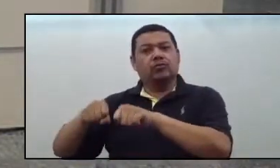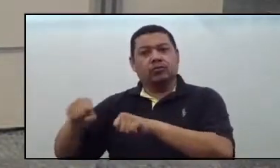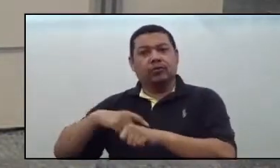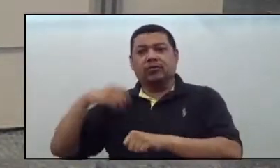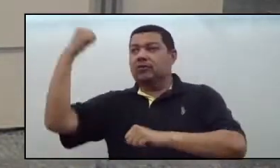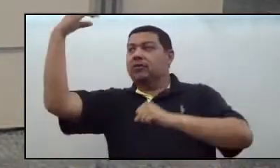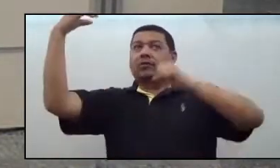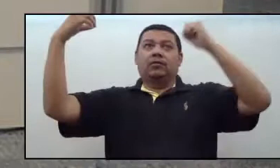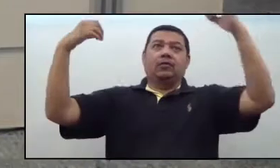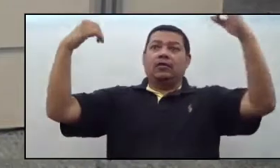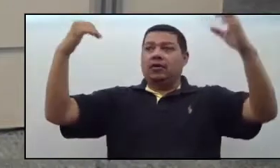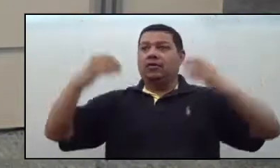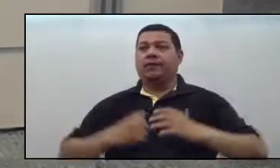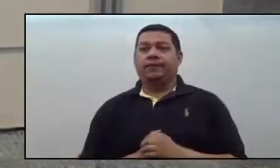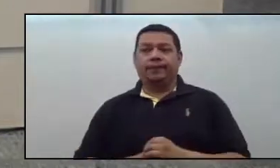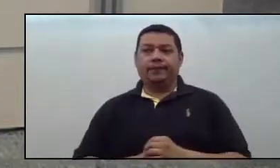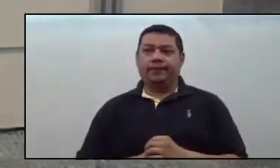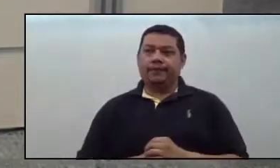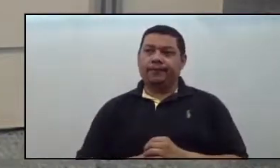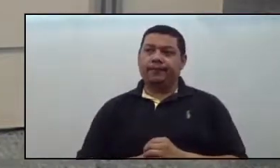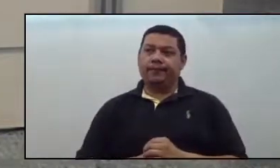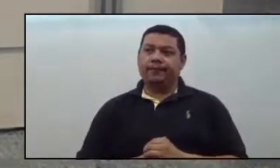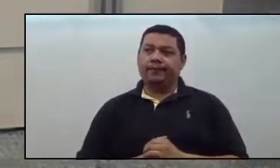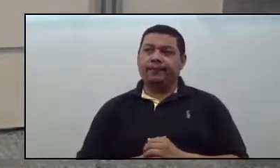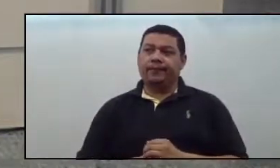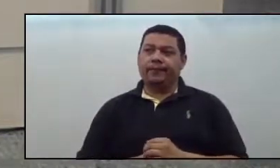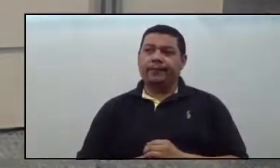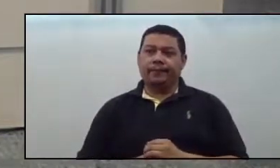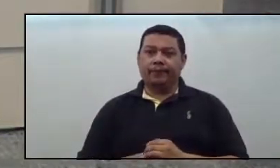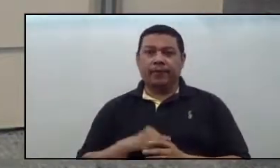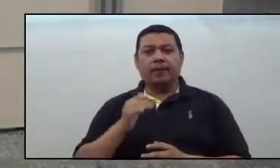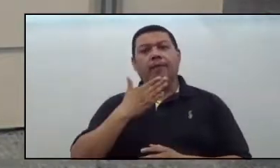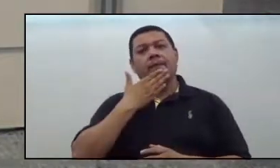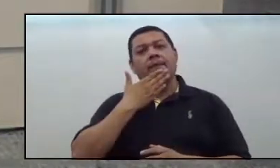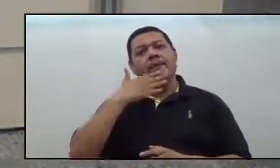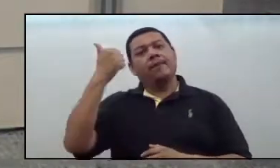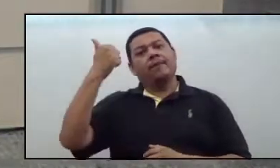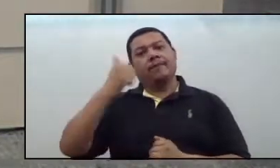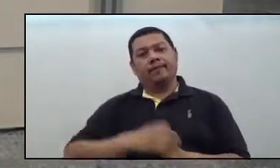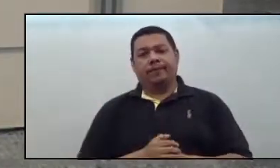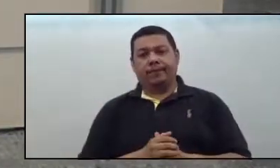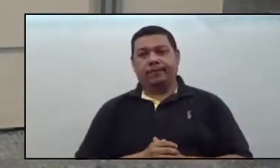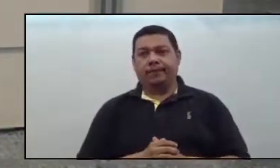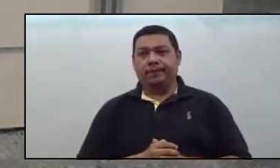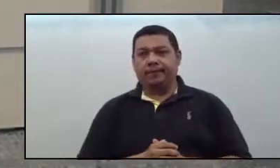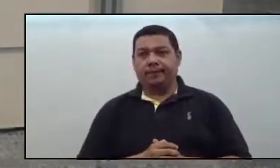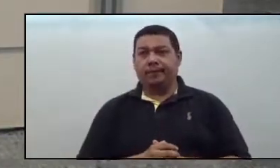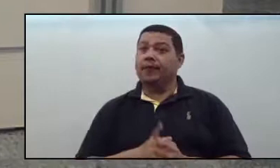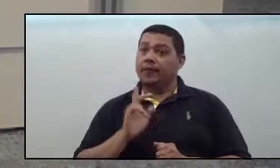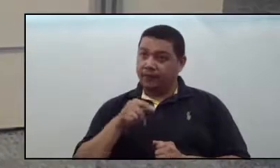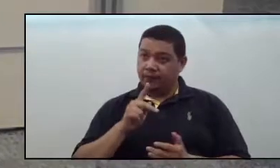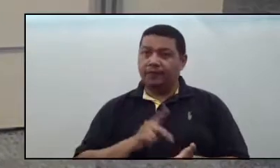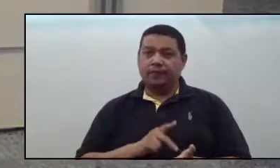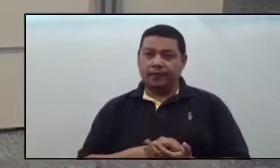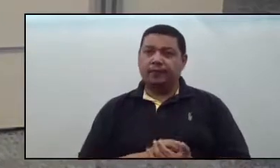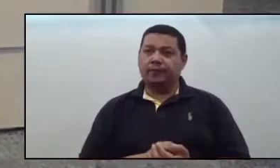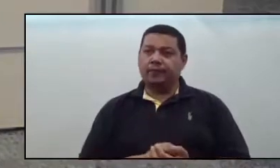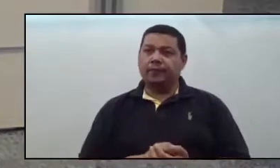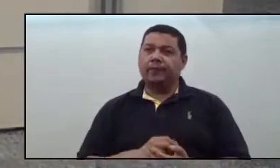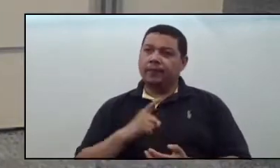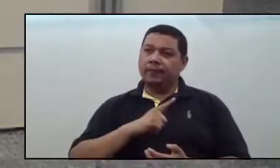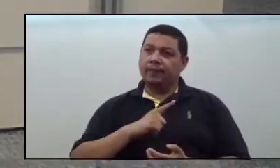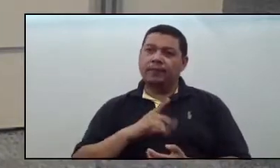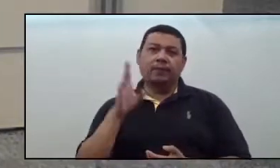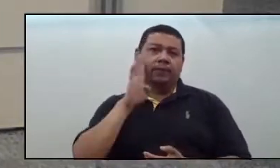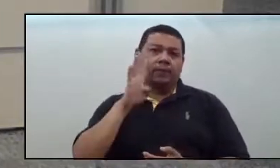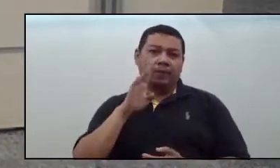bacana, para tirar, para melhorar essa imagem daqui para o distrito. Aí sim, realmente ficaria bacana, mas